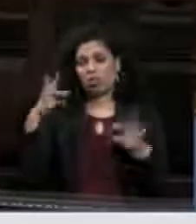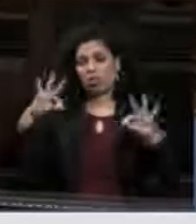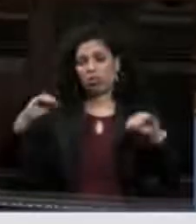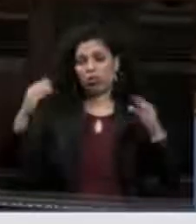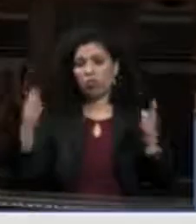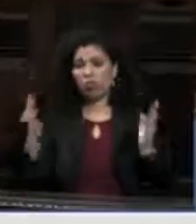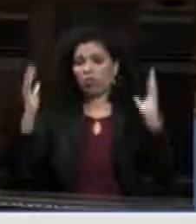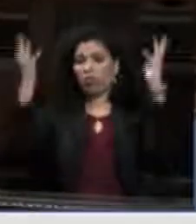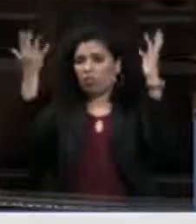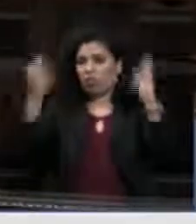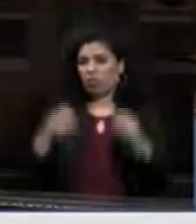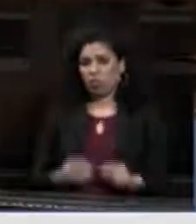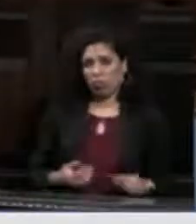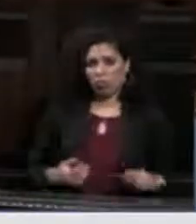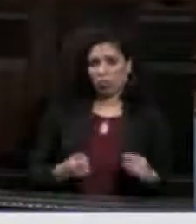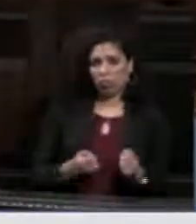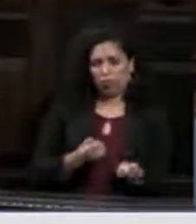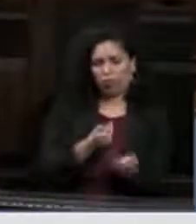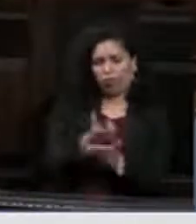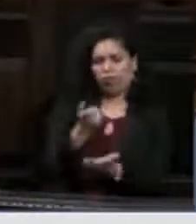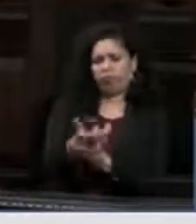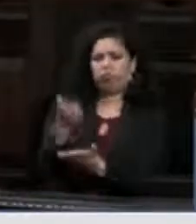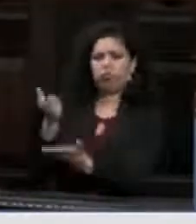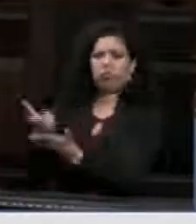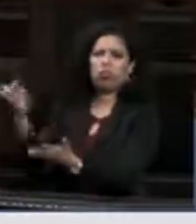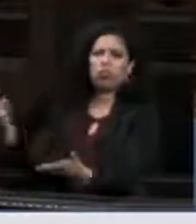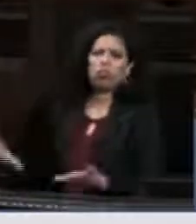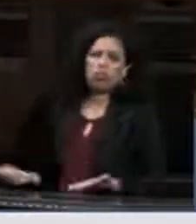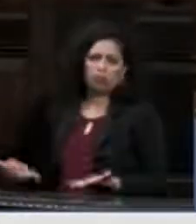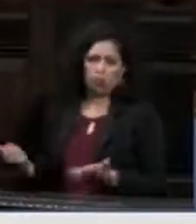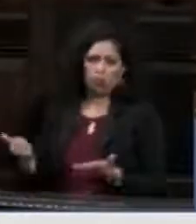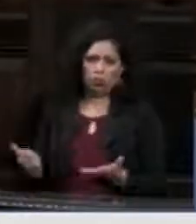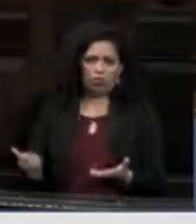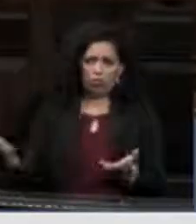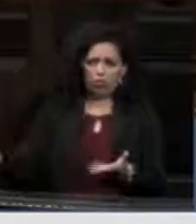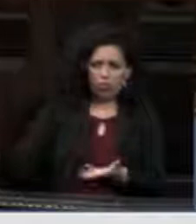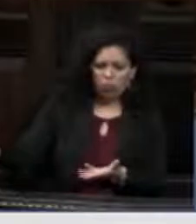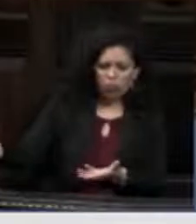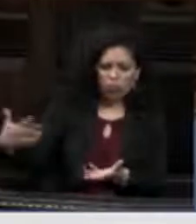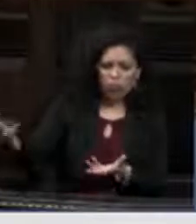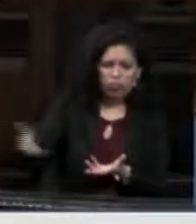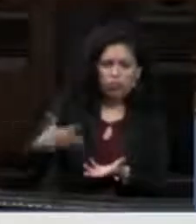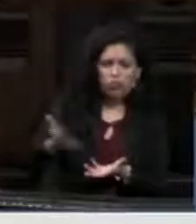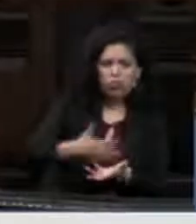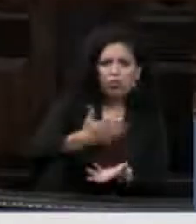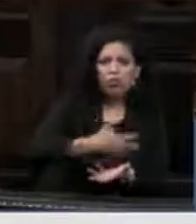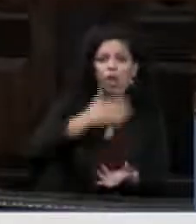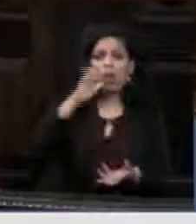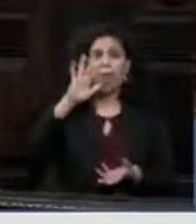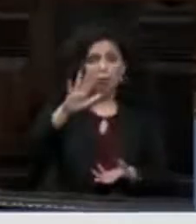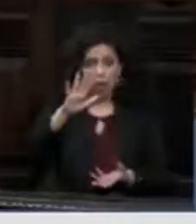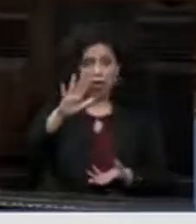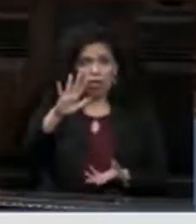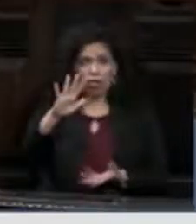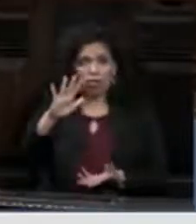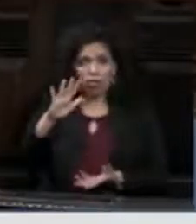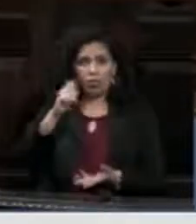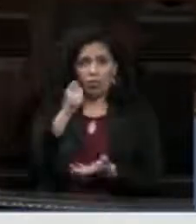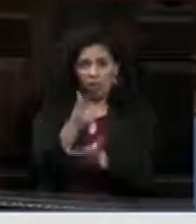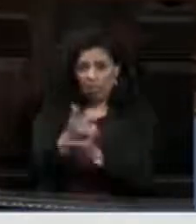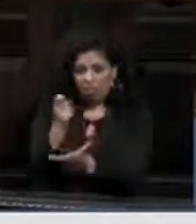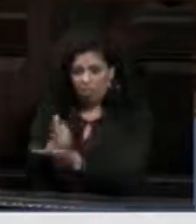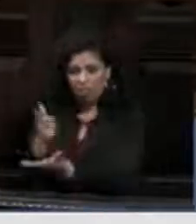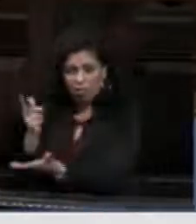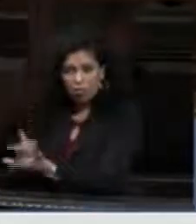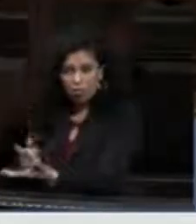arrecadar quase R$150 bilhões em 10 anos, deixando a nossa economia enfraquecida e oca. E